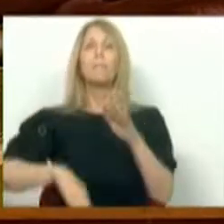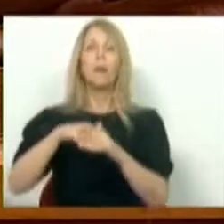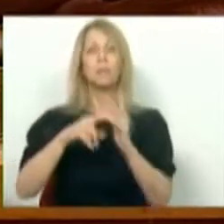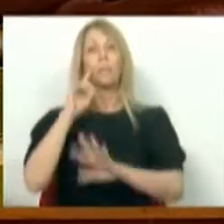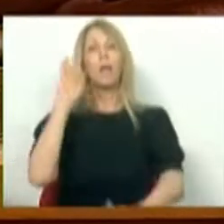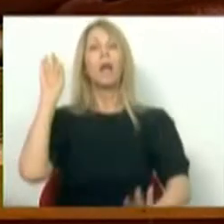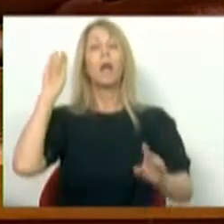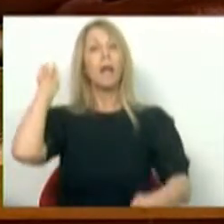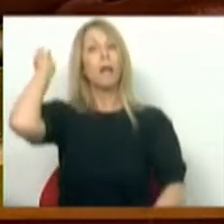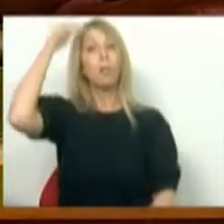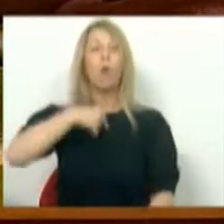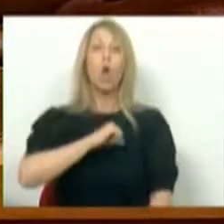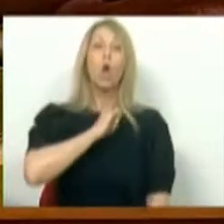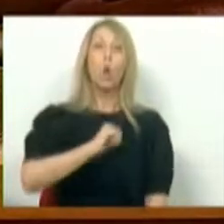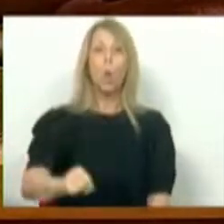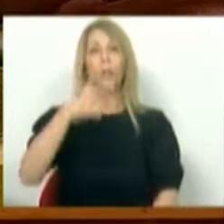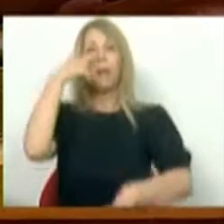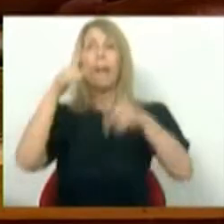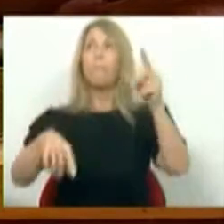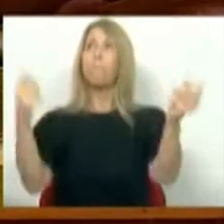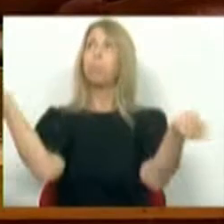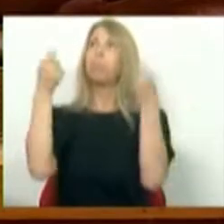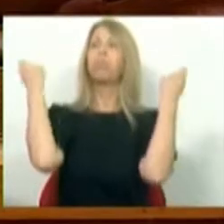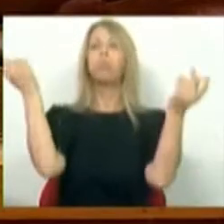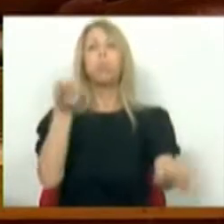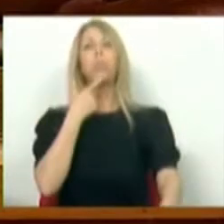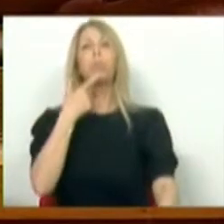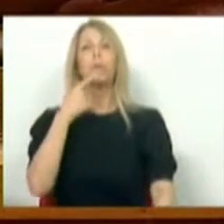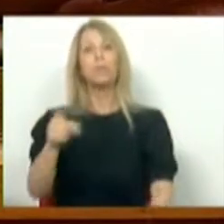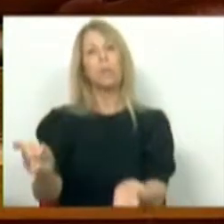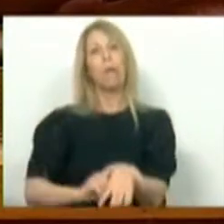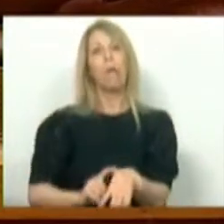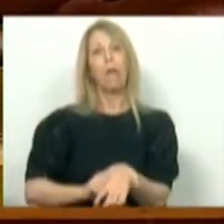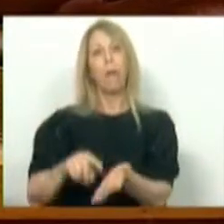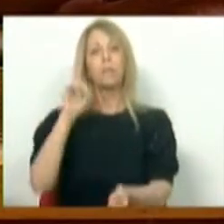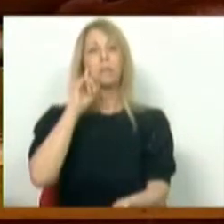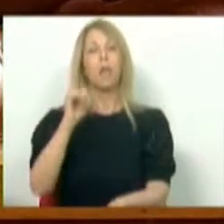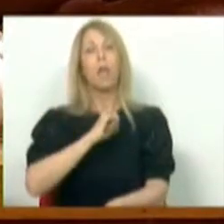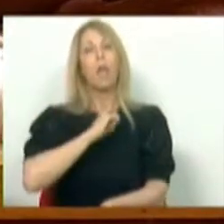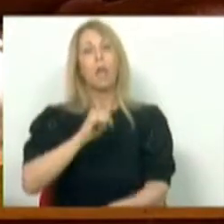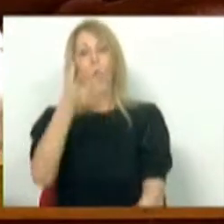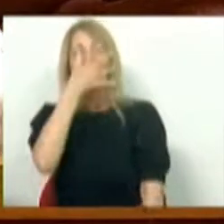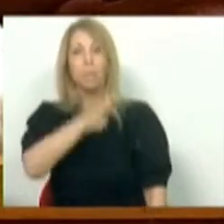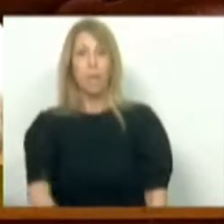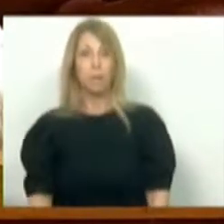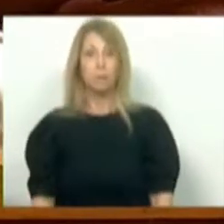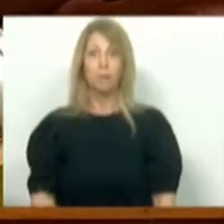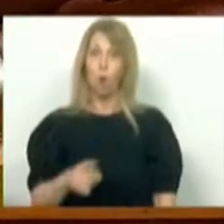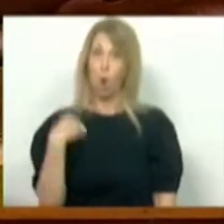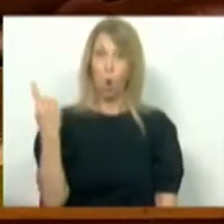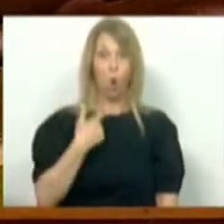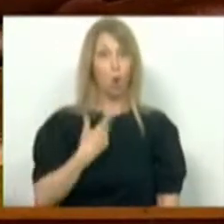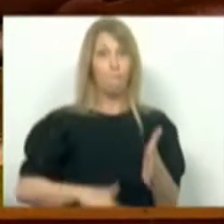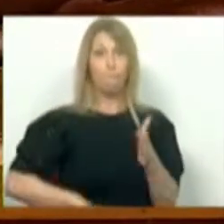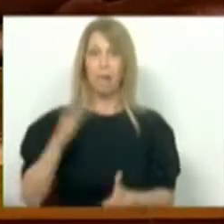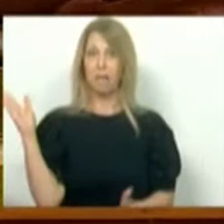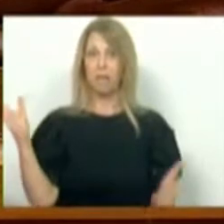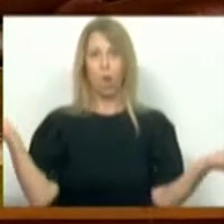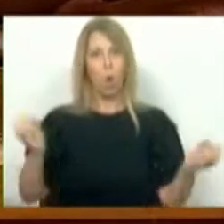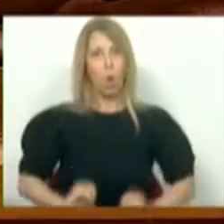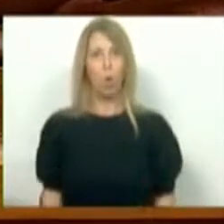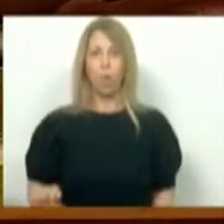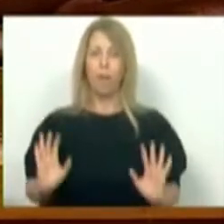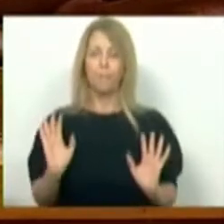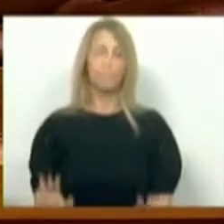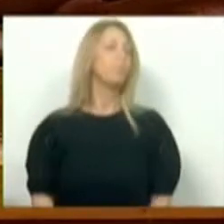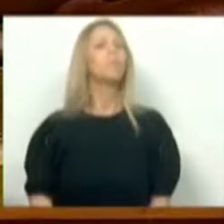os populistas e xenófobos. Conosco não passarão. Senhor deputado André Ventura, senhores deputados do